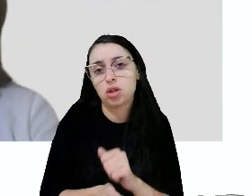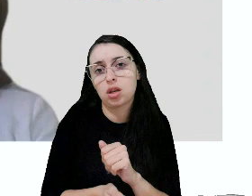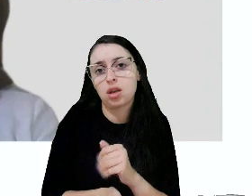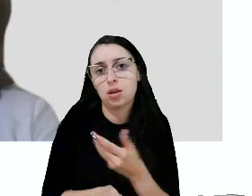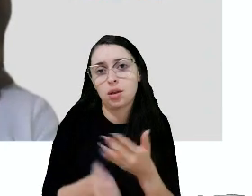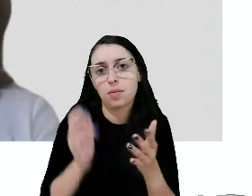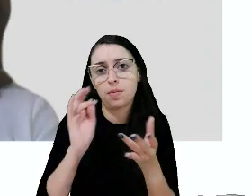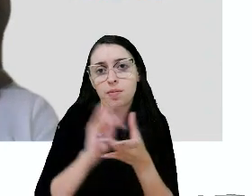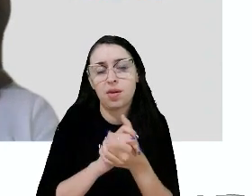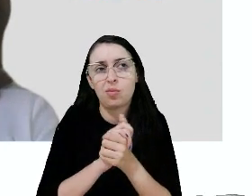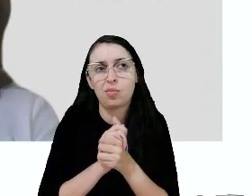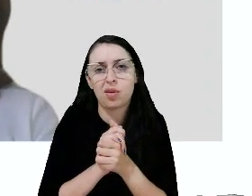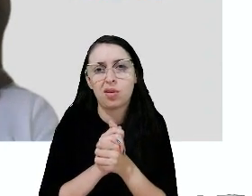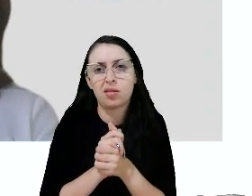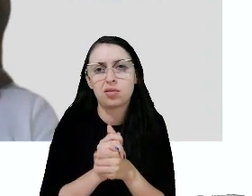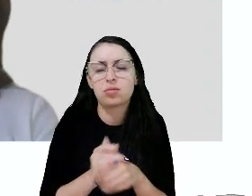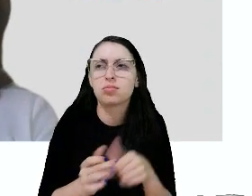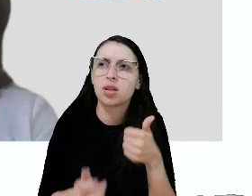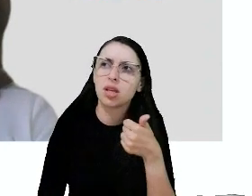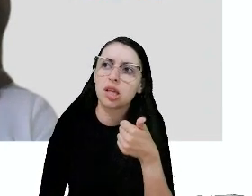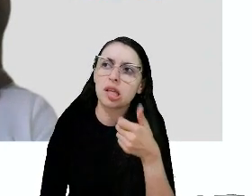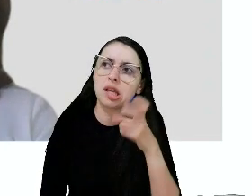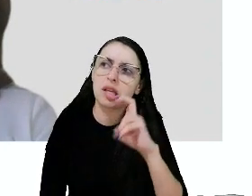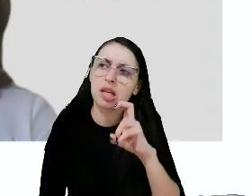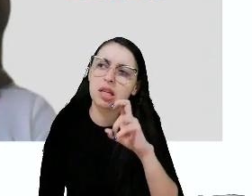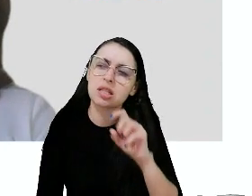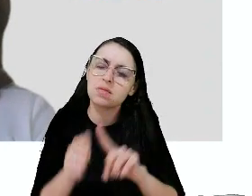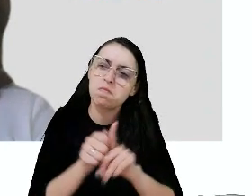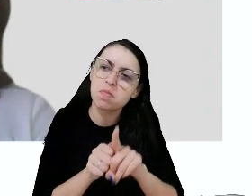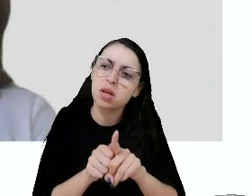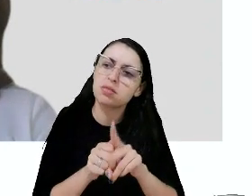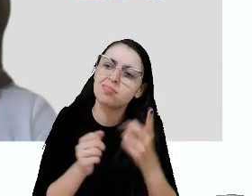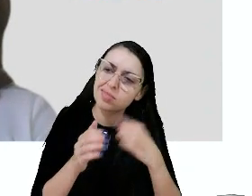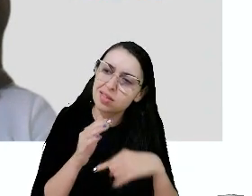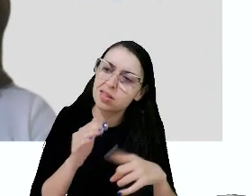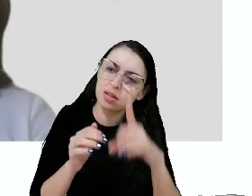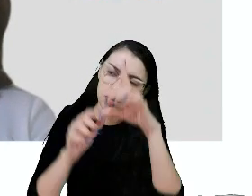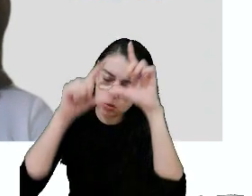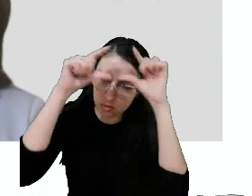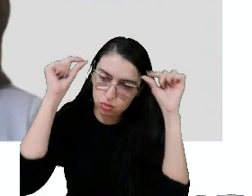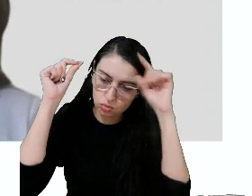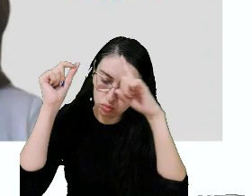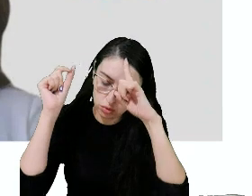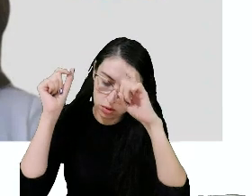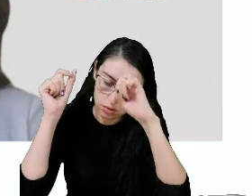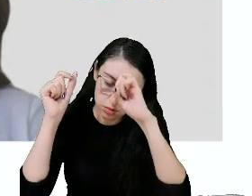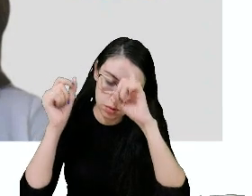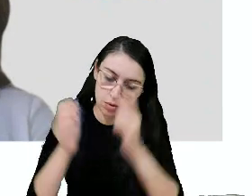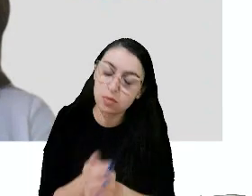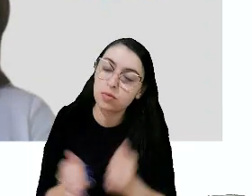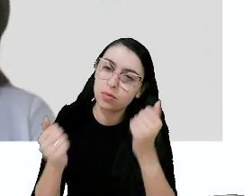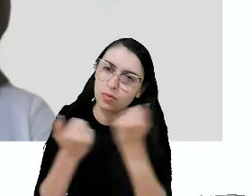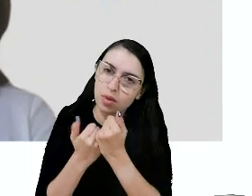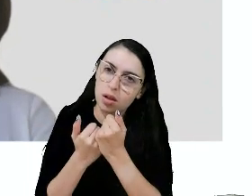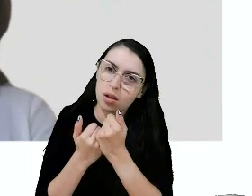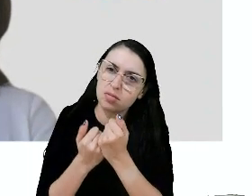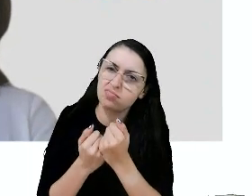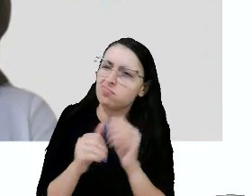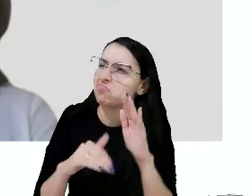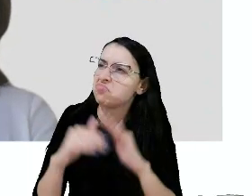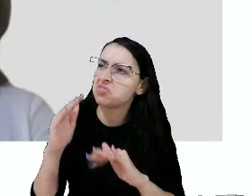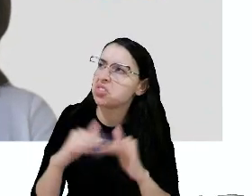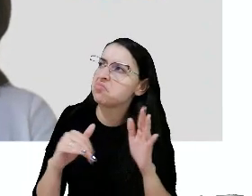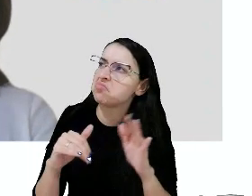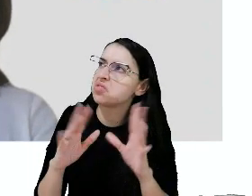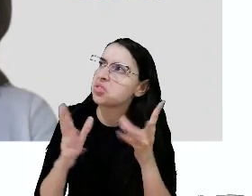e fiquei 15 vezes durante esses 2 anos indo ao hospital, ficando com ele durante um total que não sei